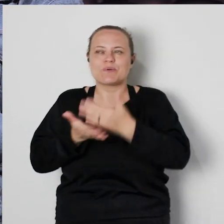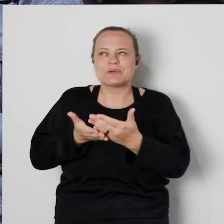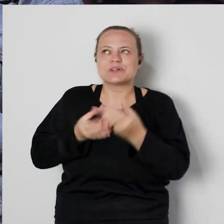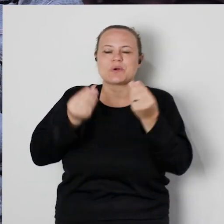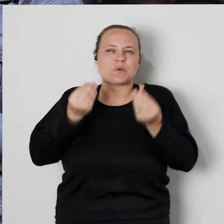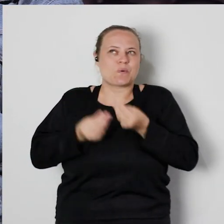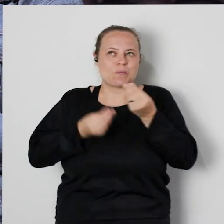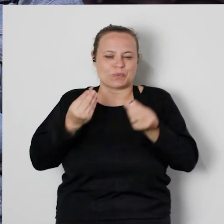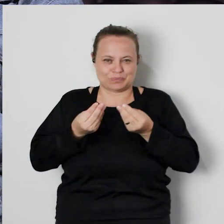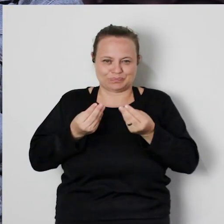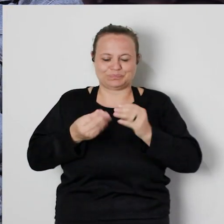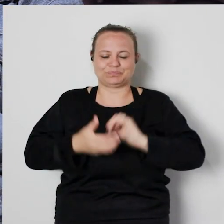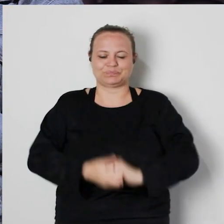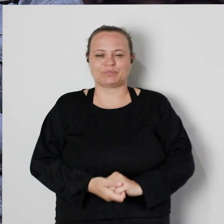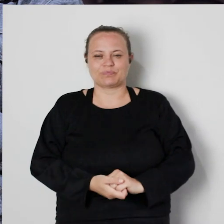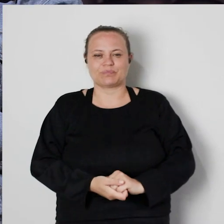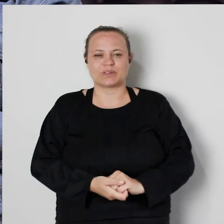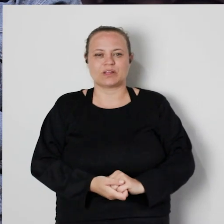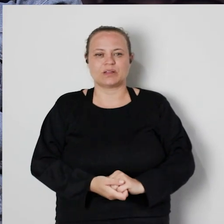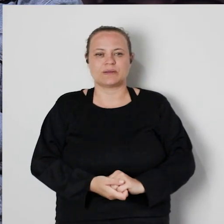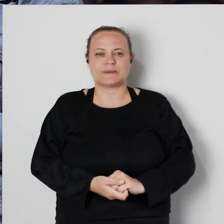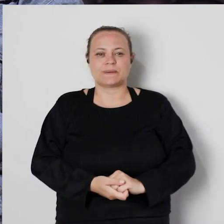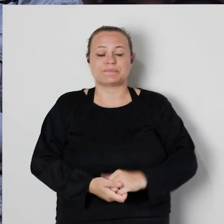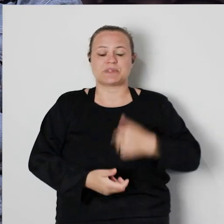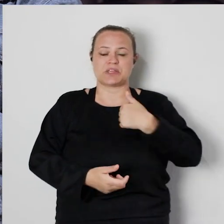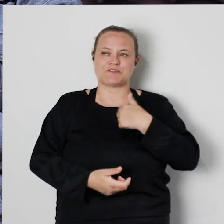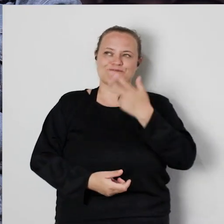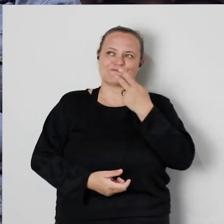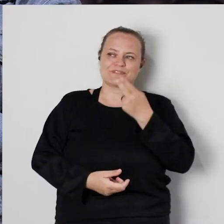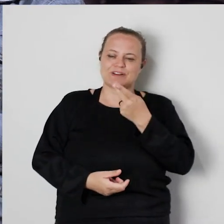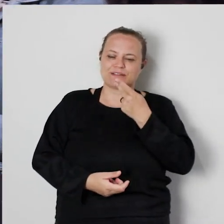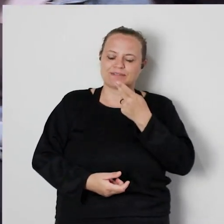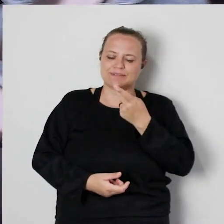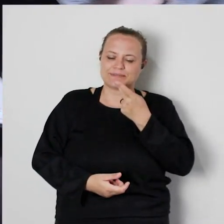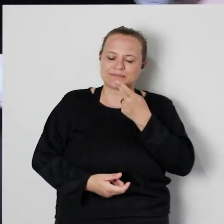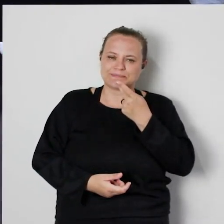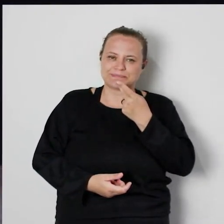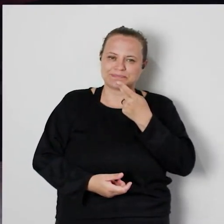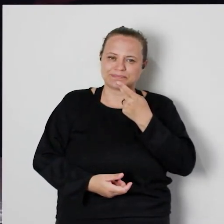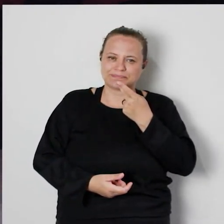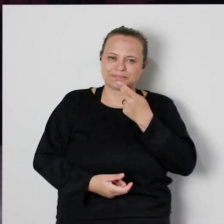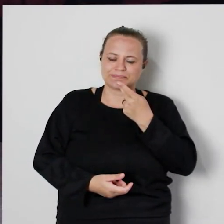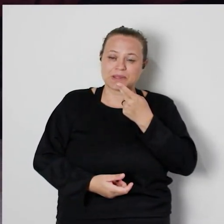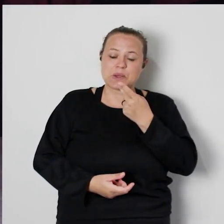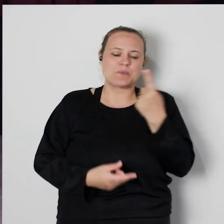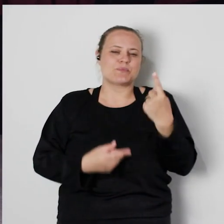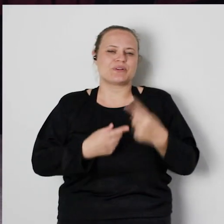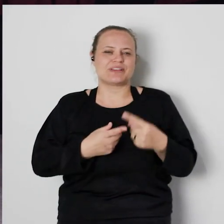deixa eu ver como é que a gente consegue, por onde começa, né?